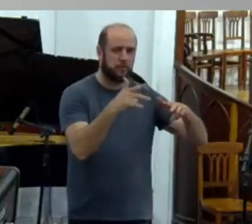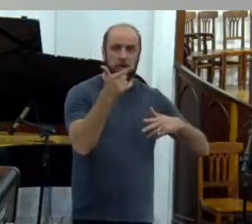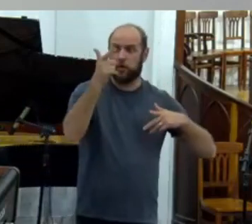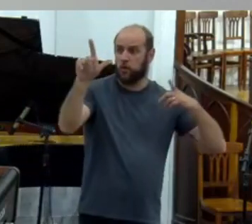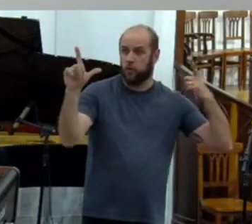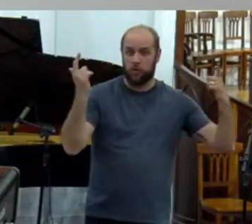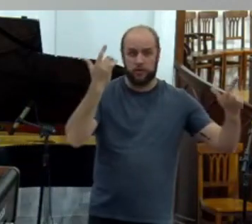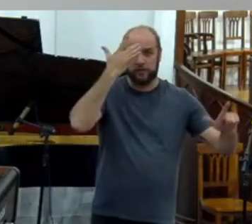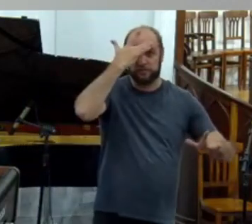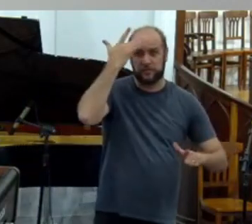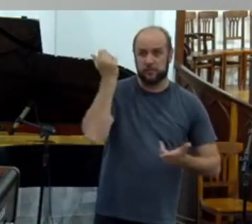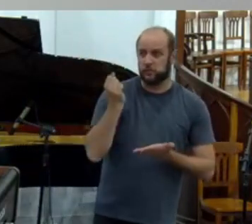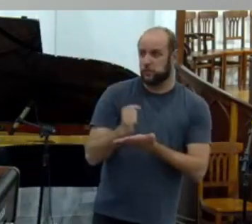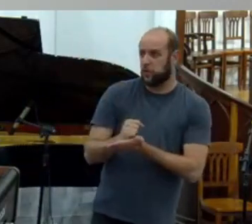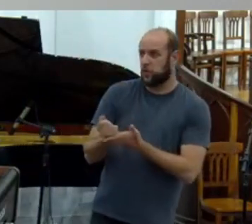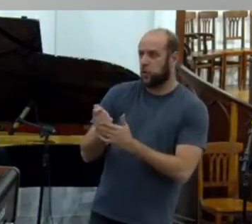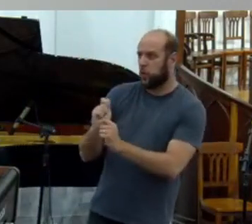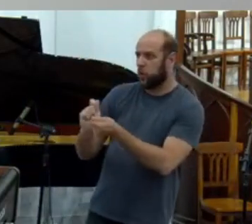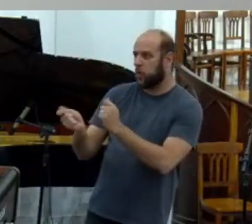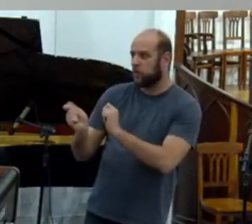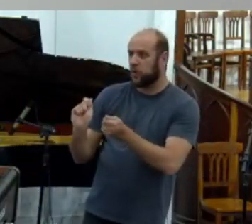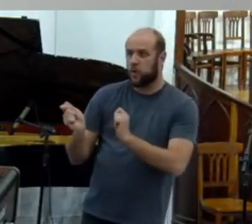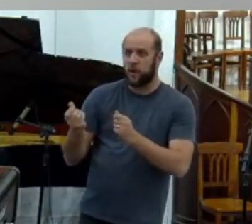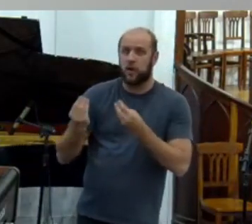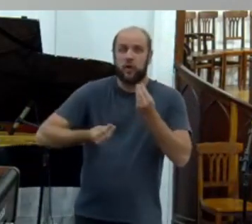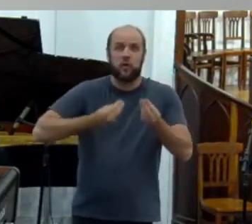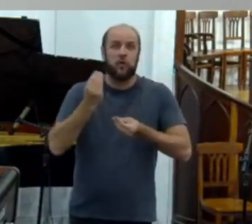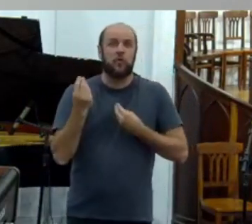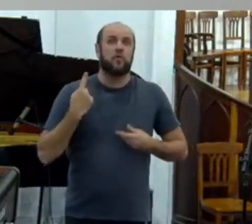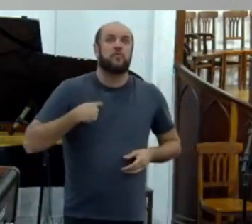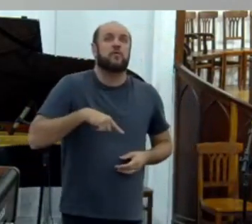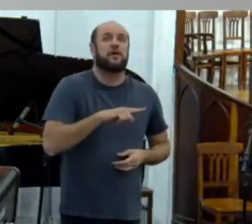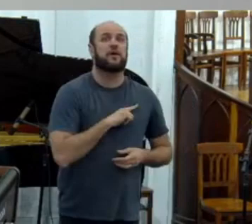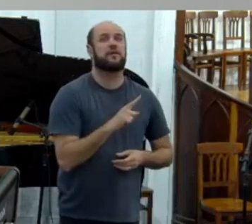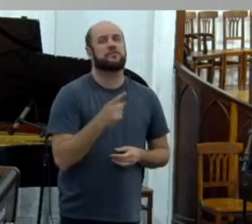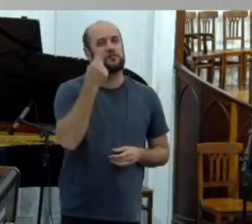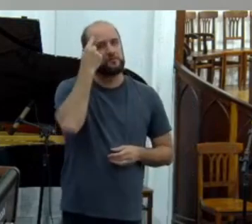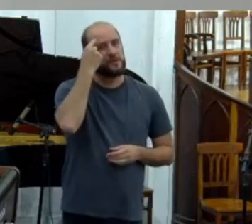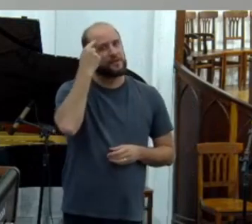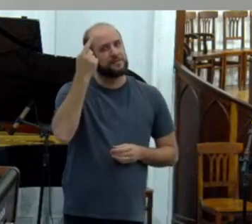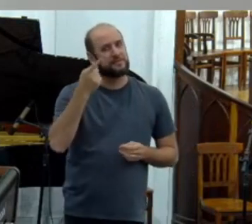conseguem manipular a forma como nós percebemos a realidade ao nosso redor.